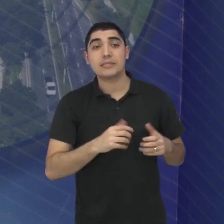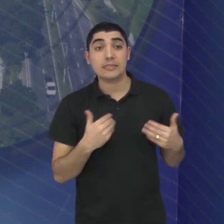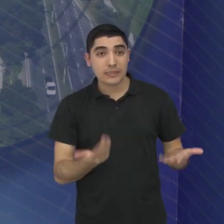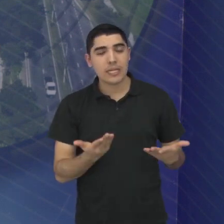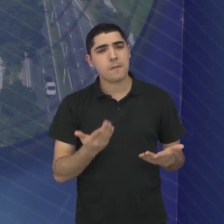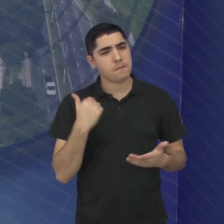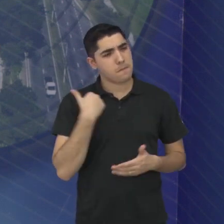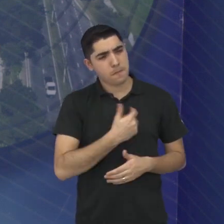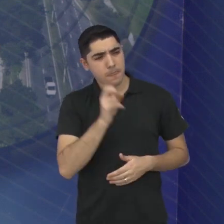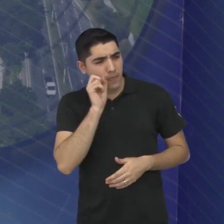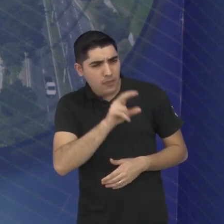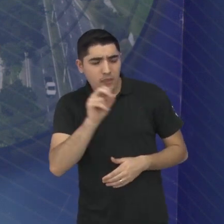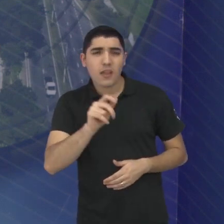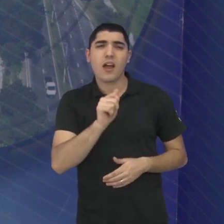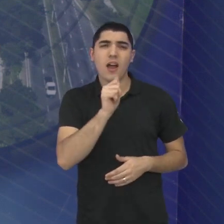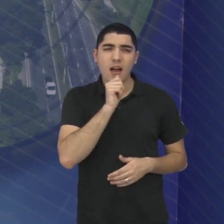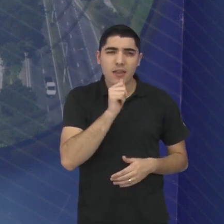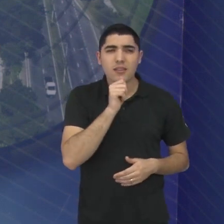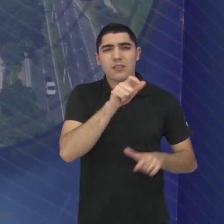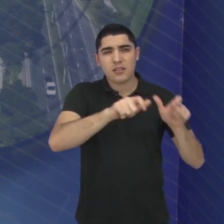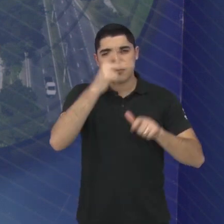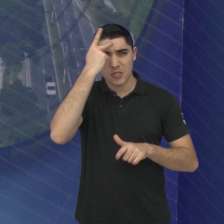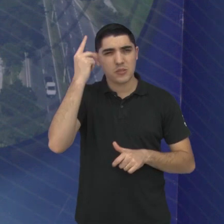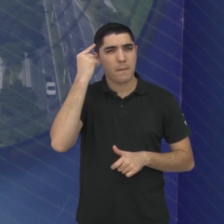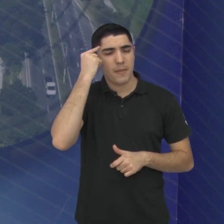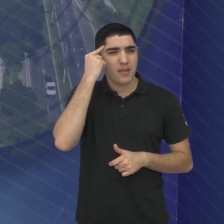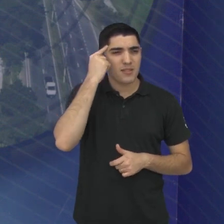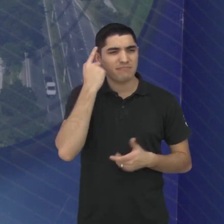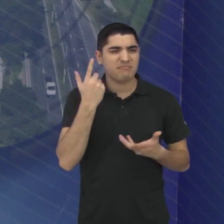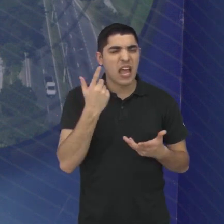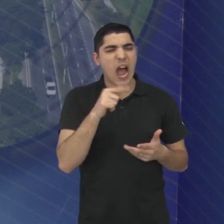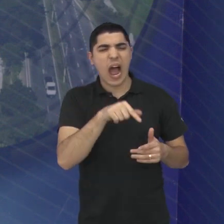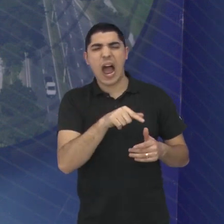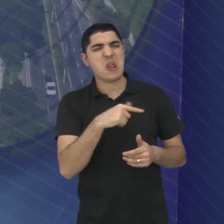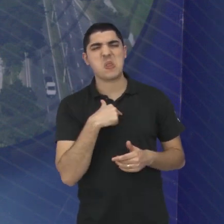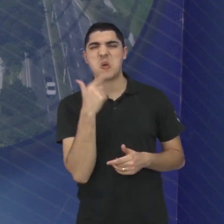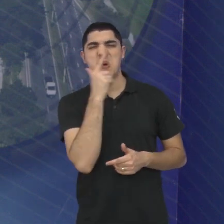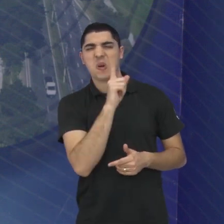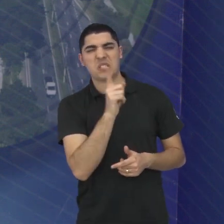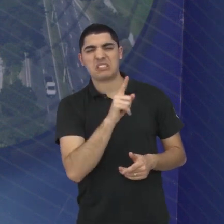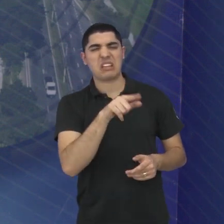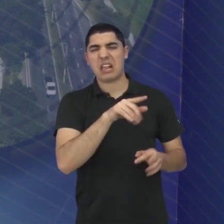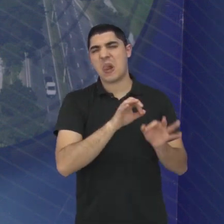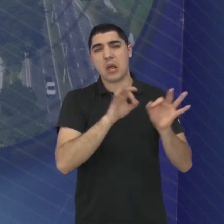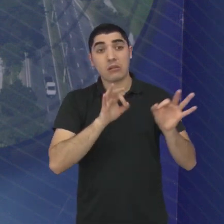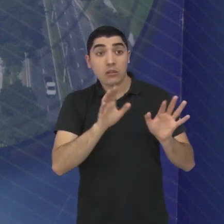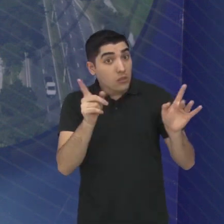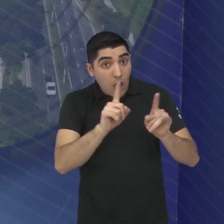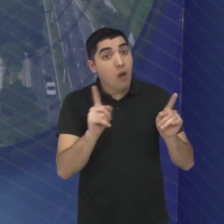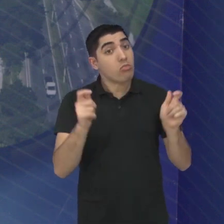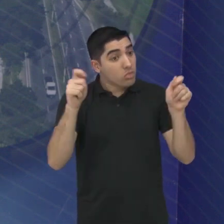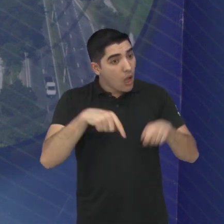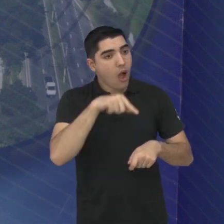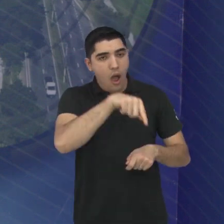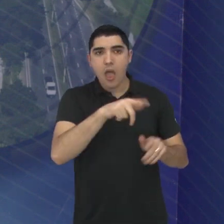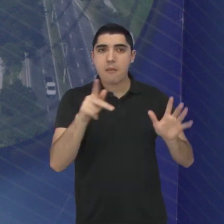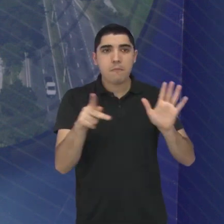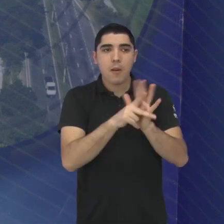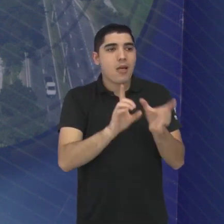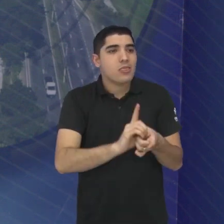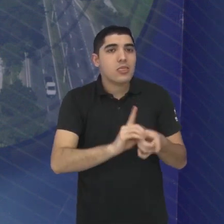como esse, né, a gente ainda vê como muito distante. E é importante democratizar, né, justamente dar esse acesso,